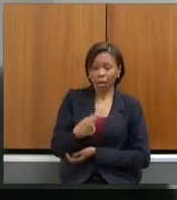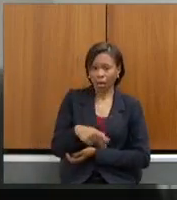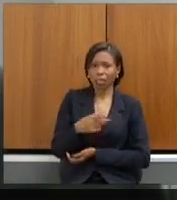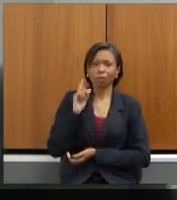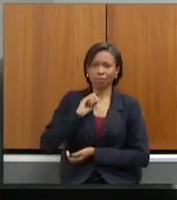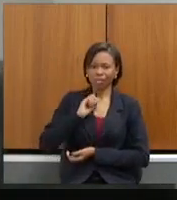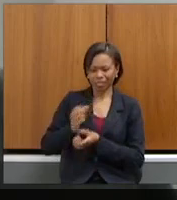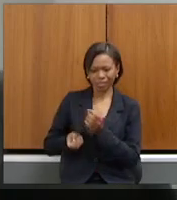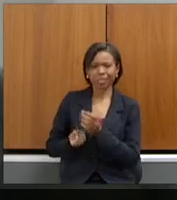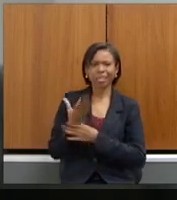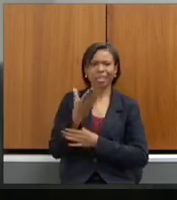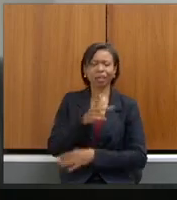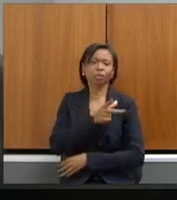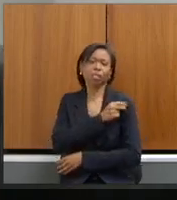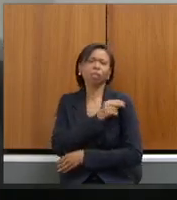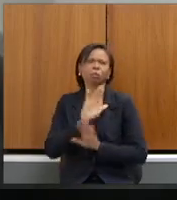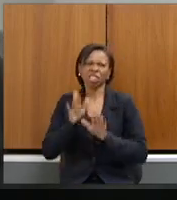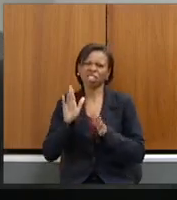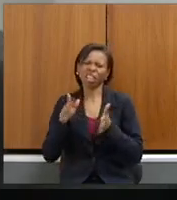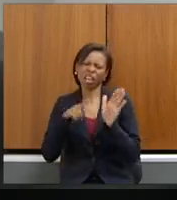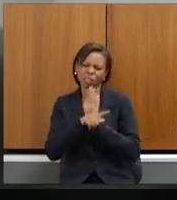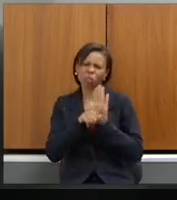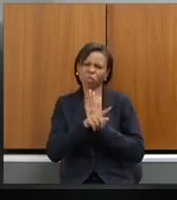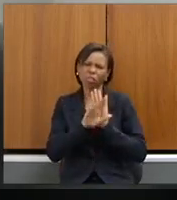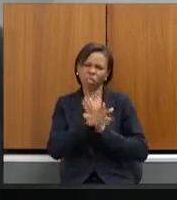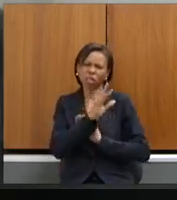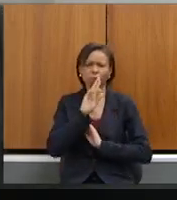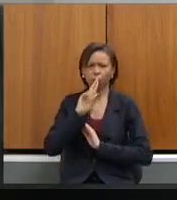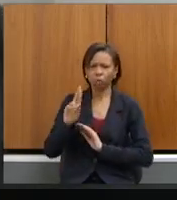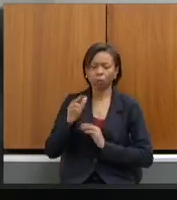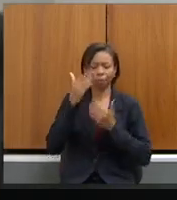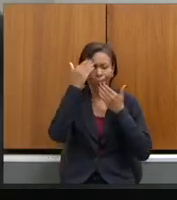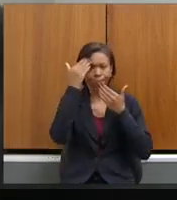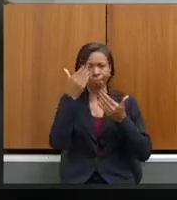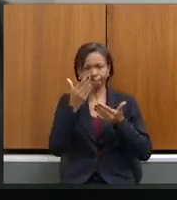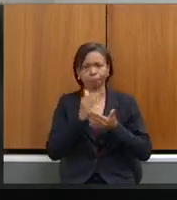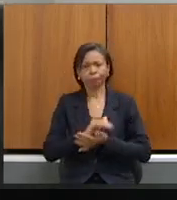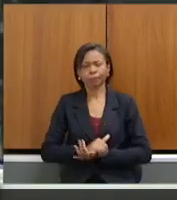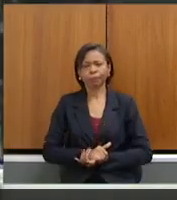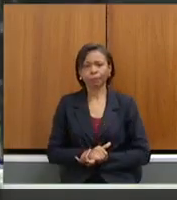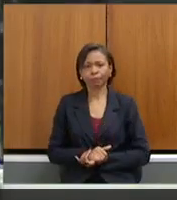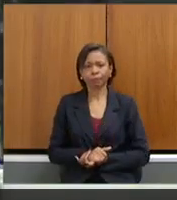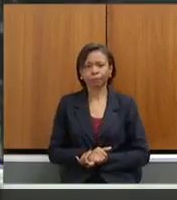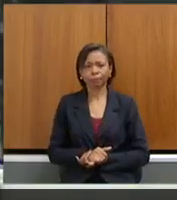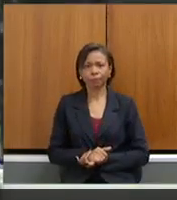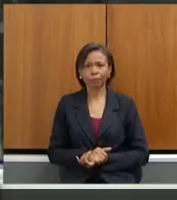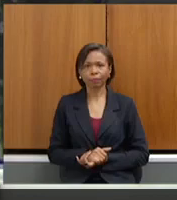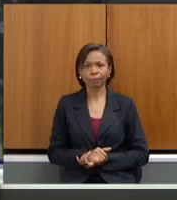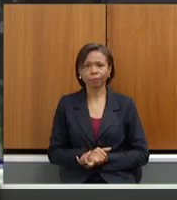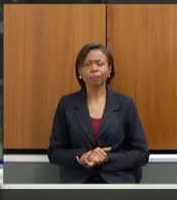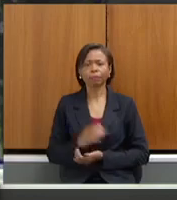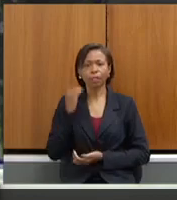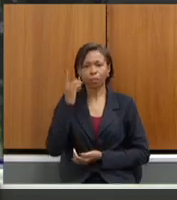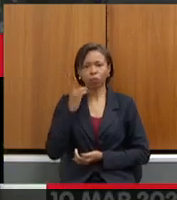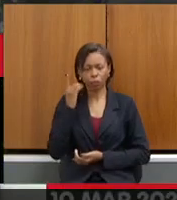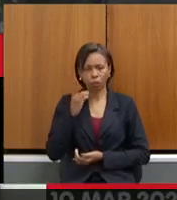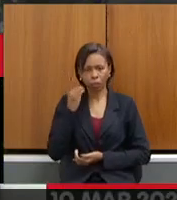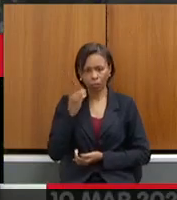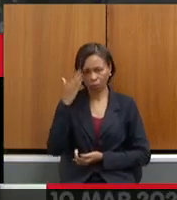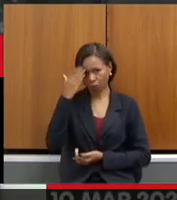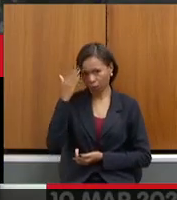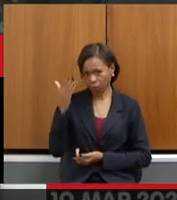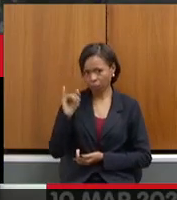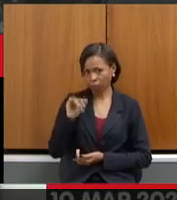vai sujar a sua porque chamado já foi respondido obrigado e obrigado Deputado